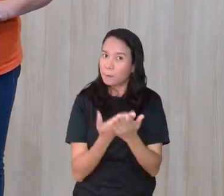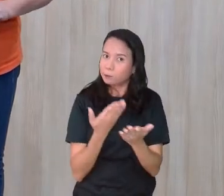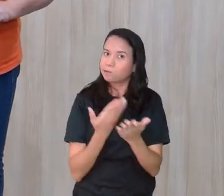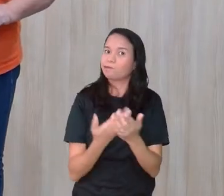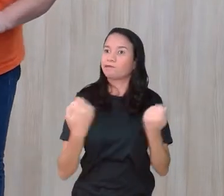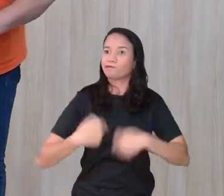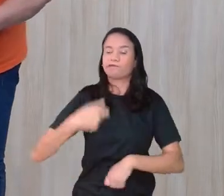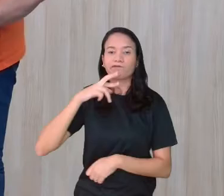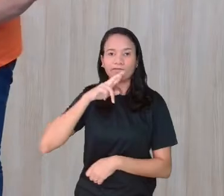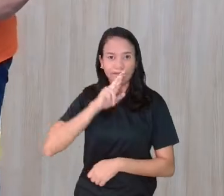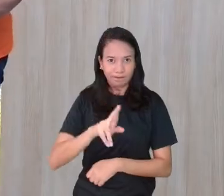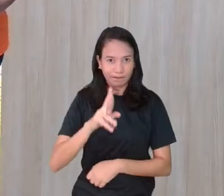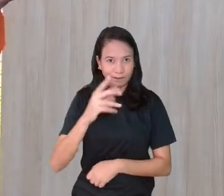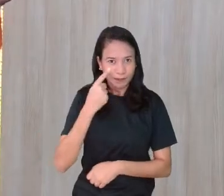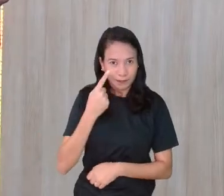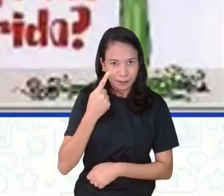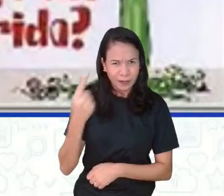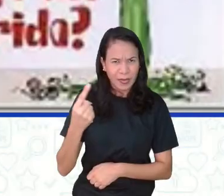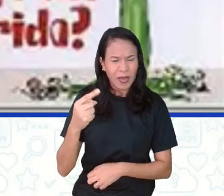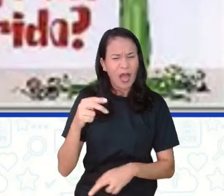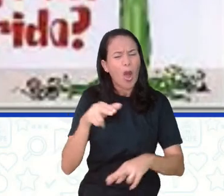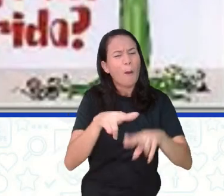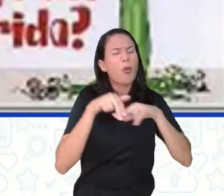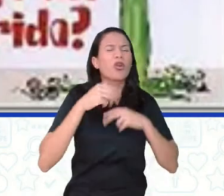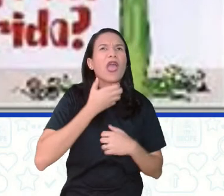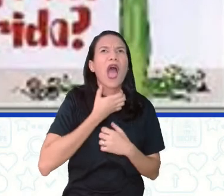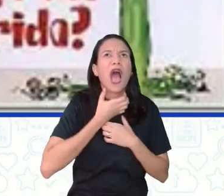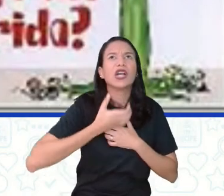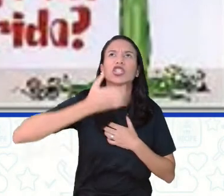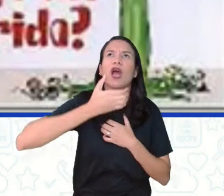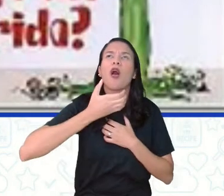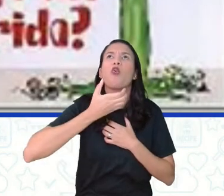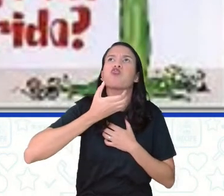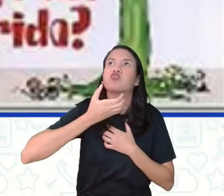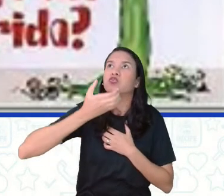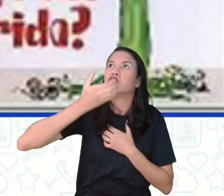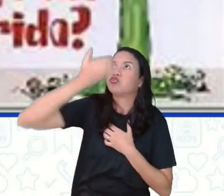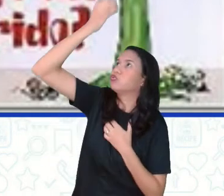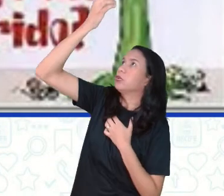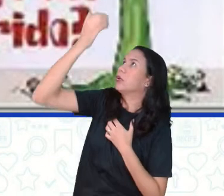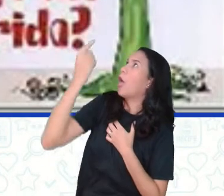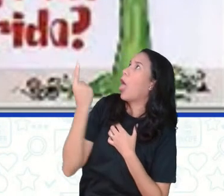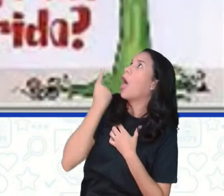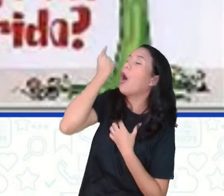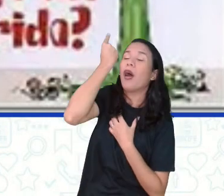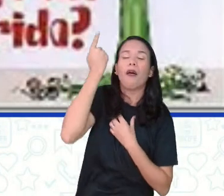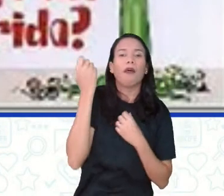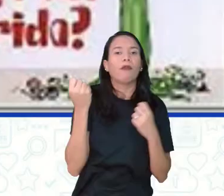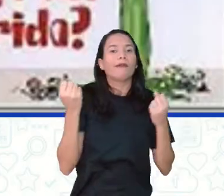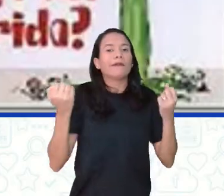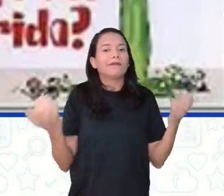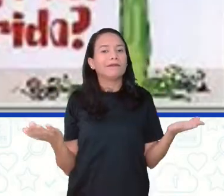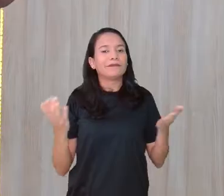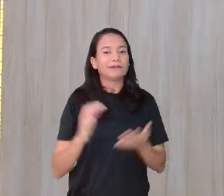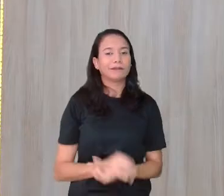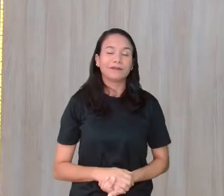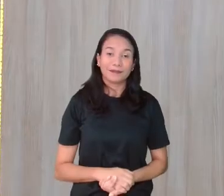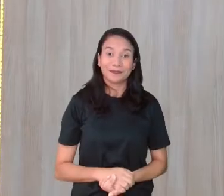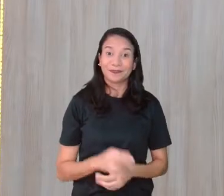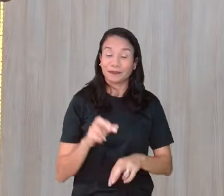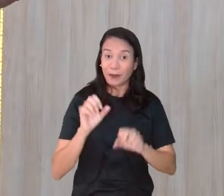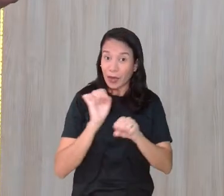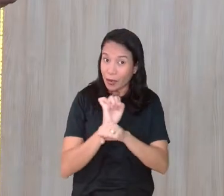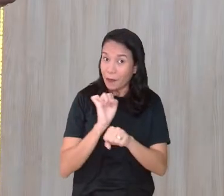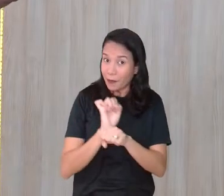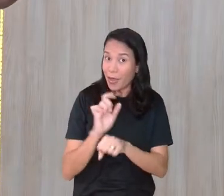aí responder, olha. Por que a girafa tem um pescoço tão comprido? Então,